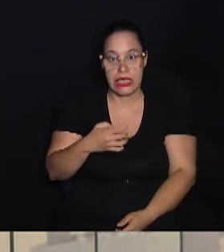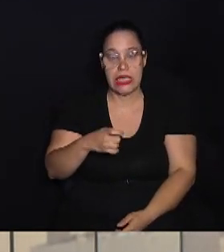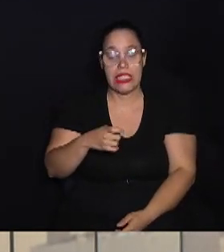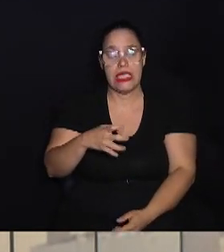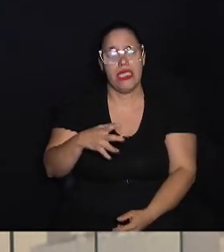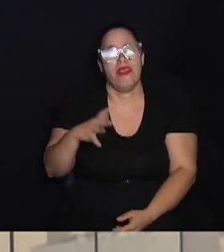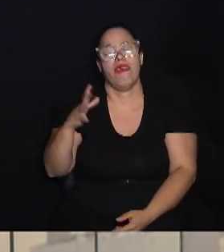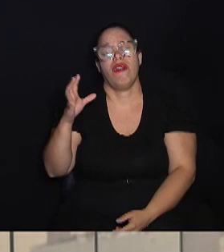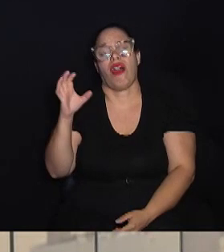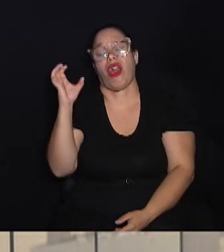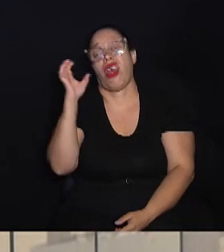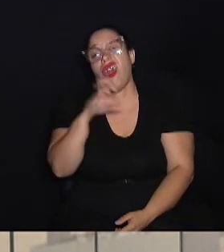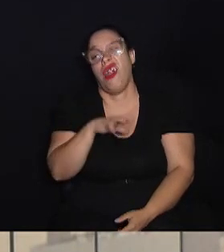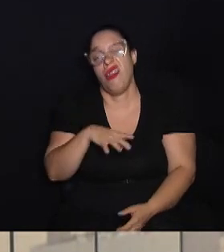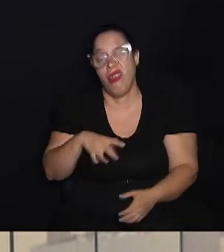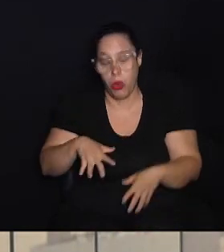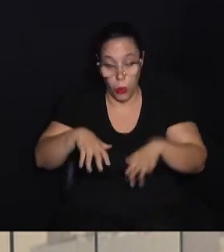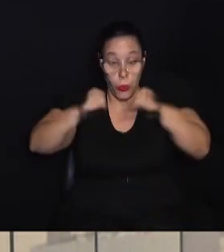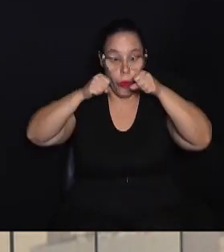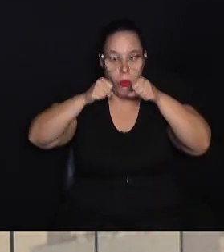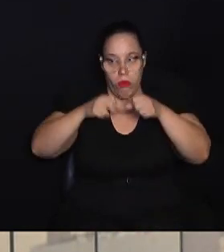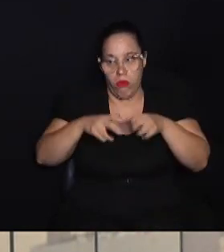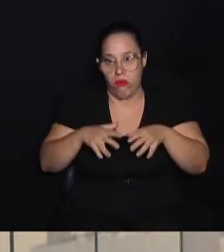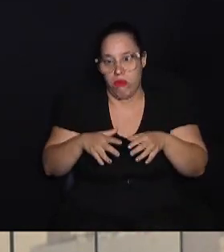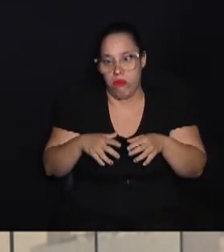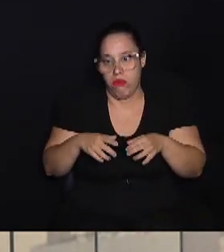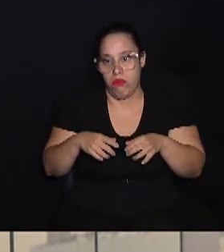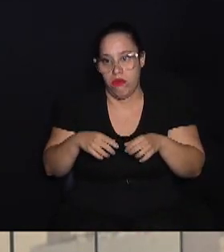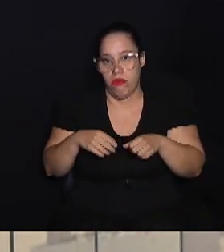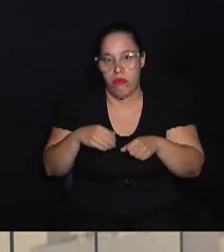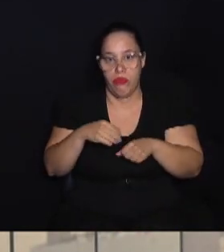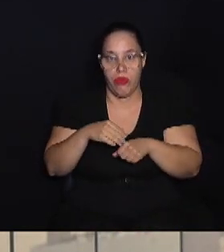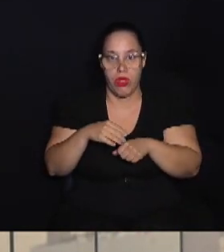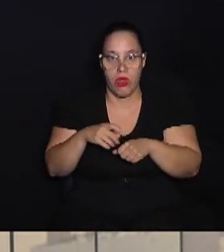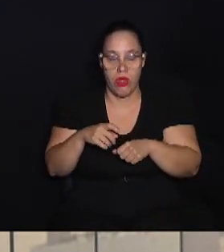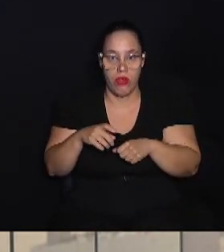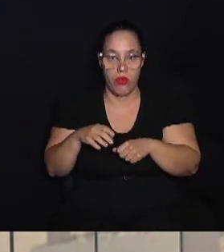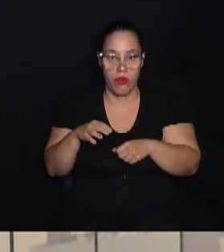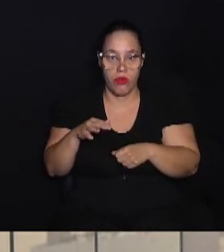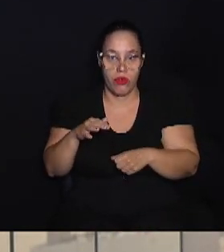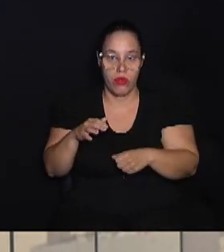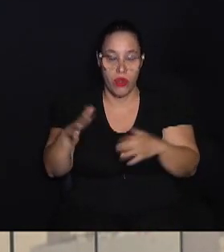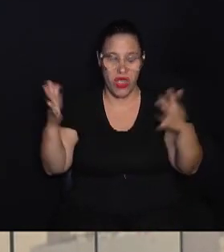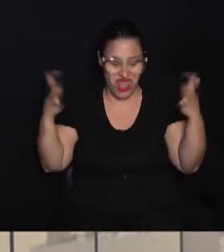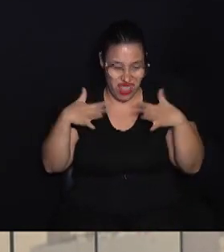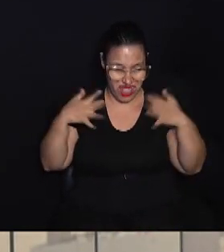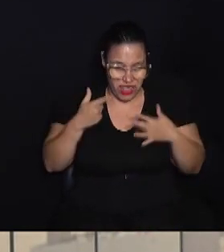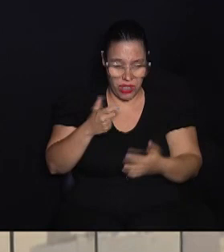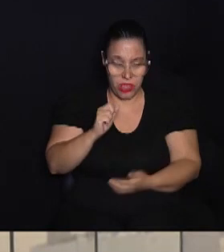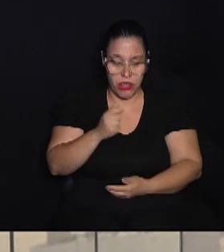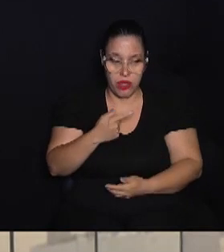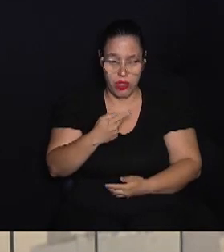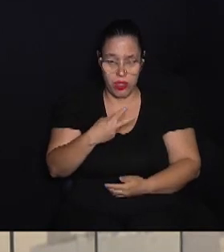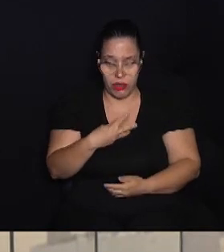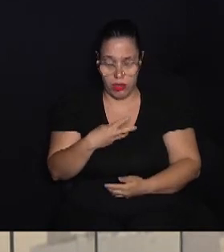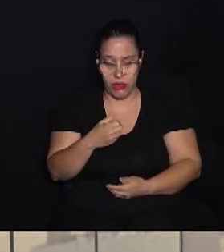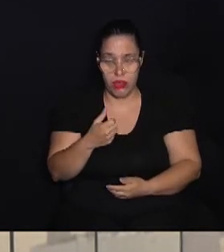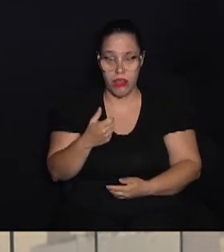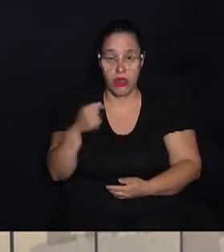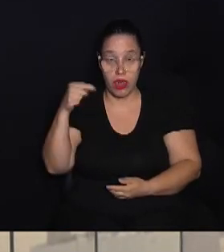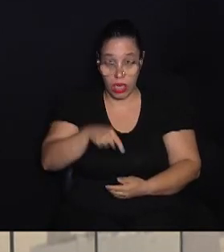Também. O 2024 ele está mais seco. Tá. Porque o verão de 2022, 2023 foi um verão normal. E este